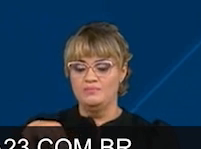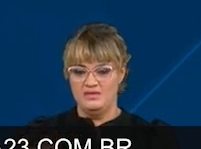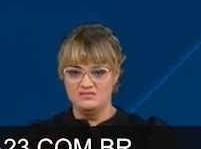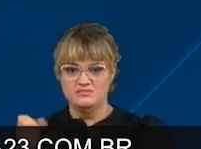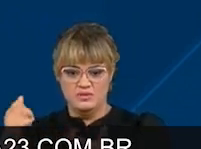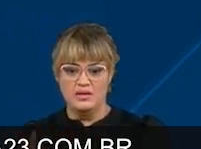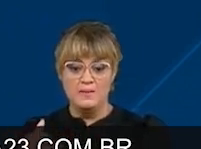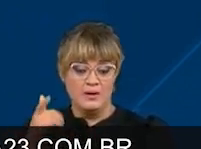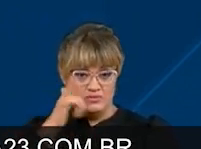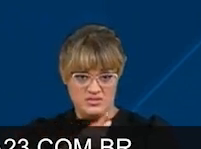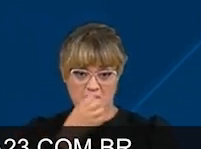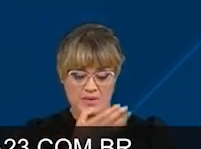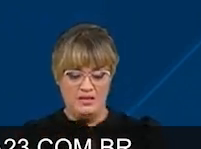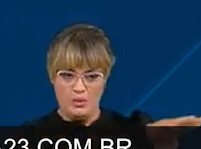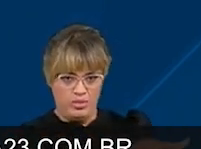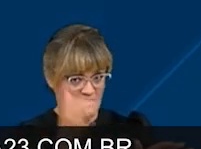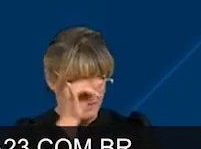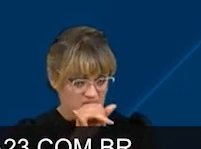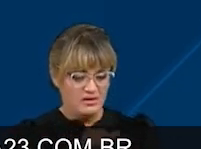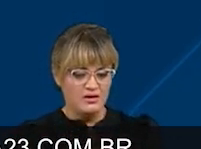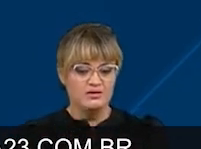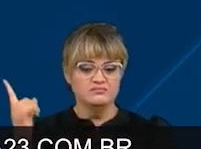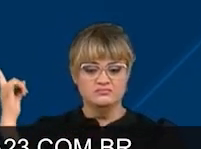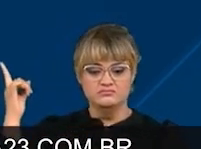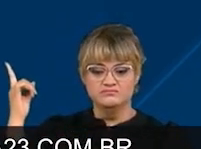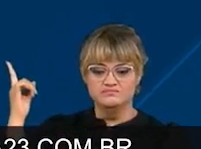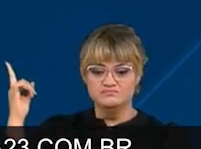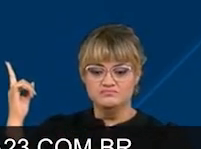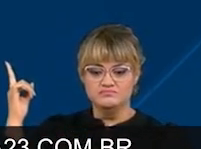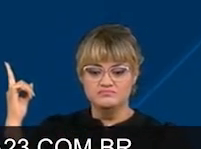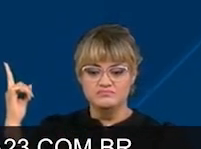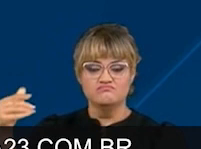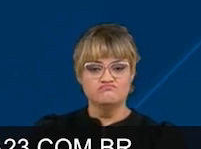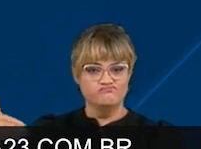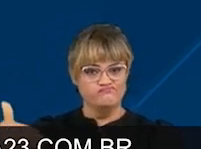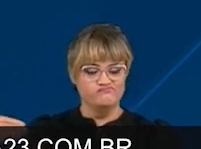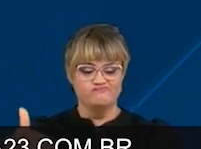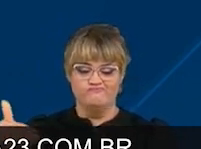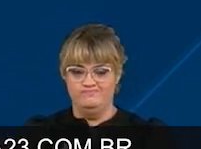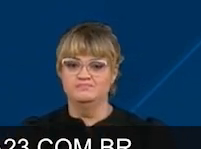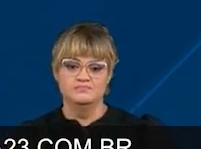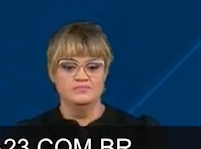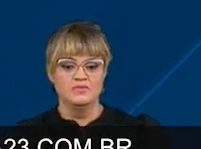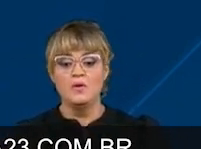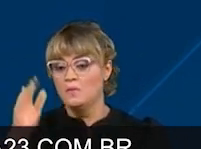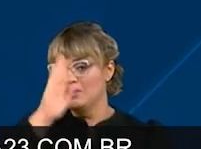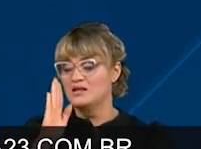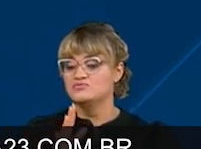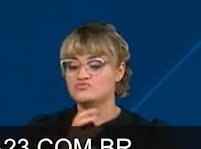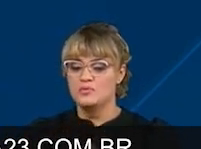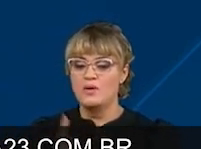estoques regulares, é preciso que uma parcela de 1,5% a 3% da população doe sangue regularmente. O Brasil